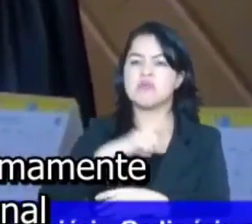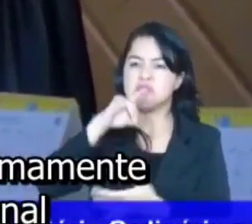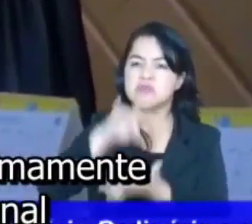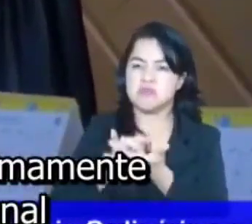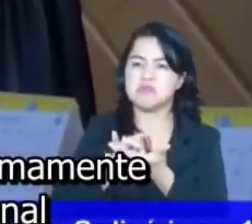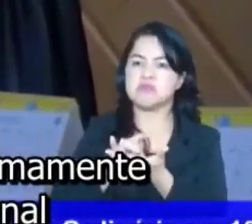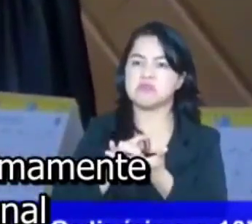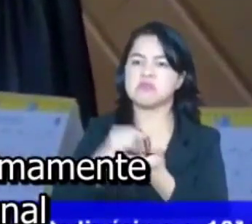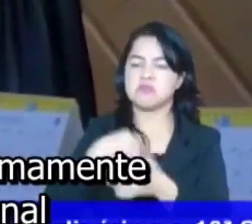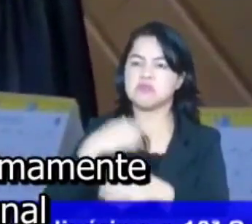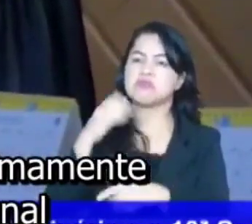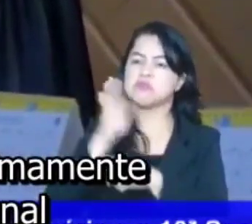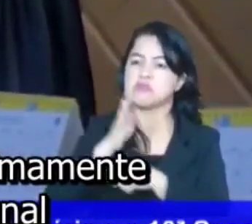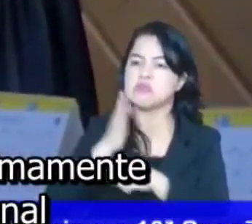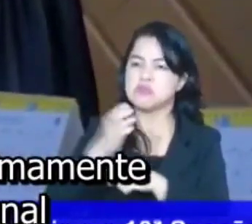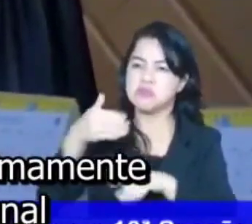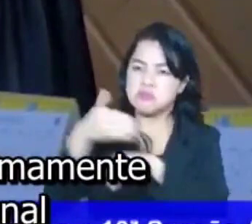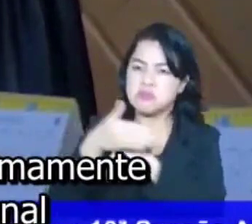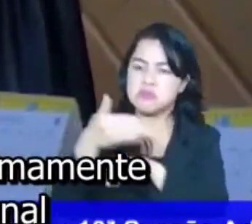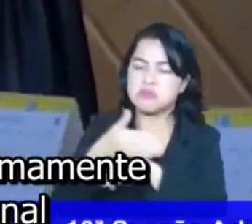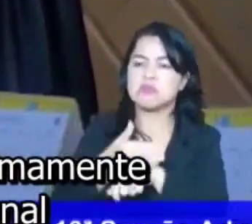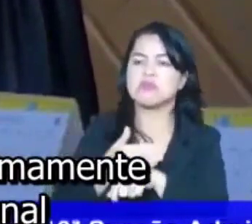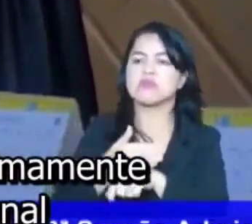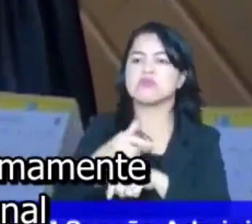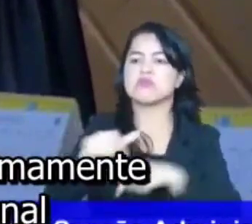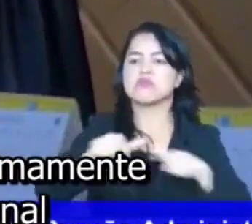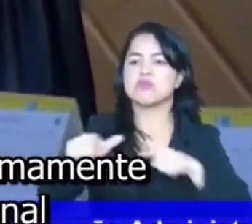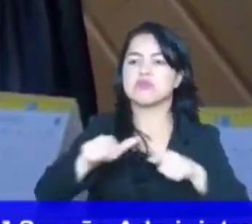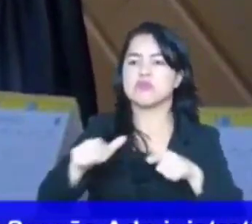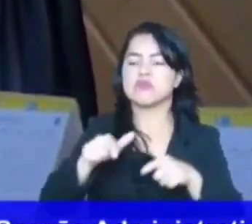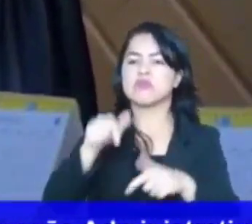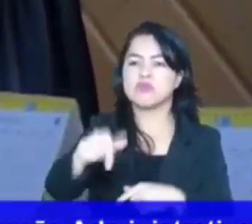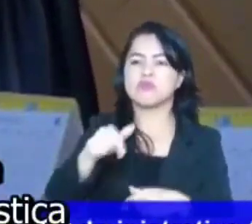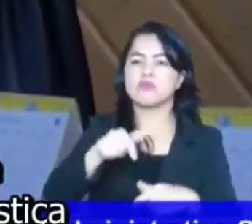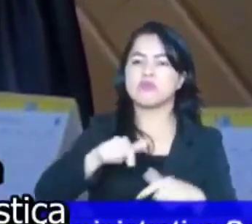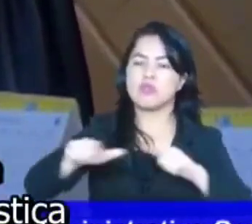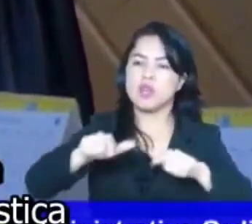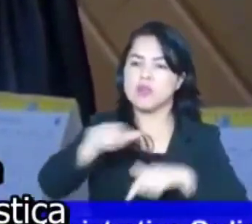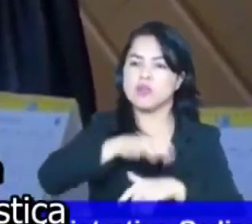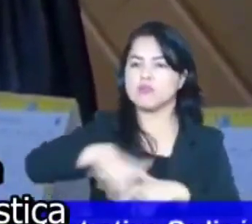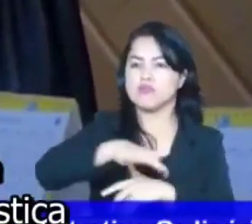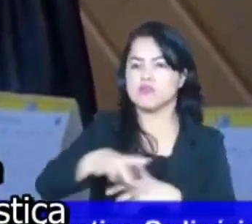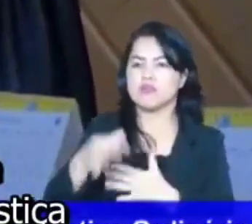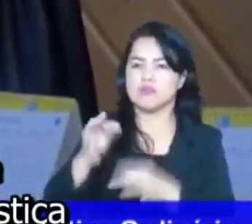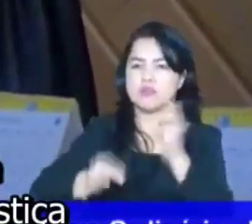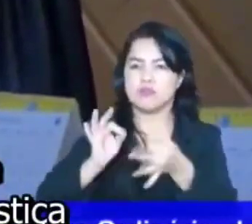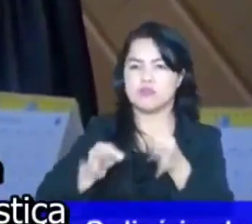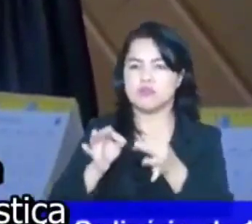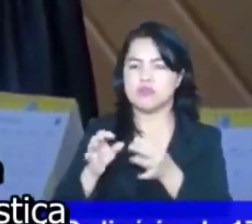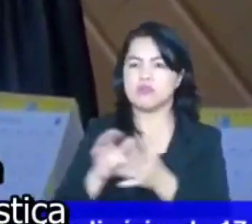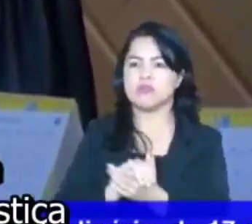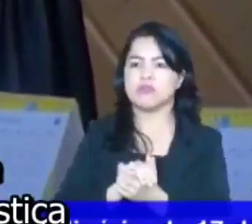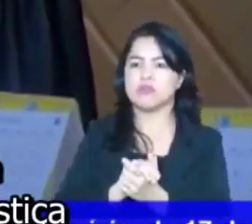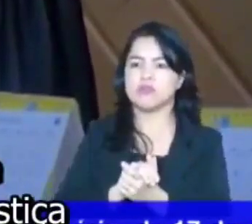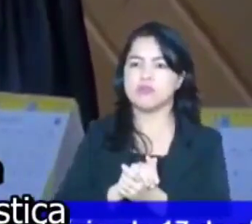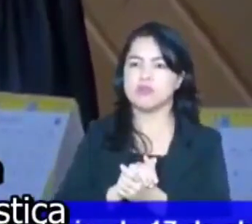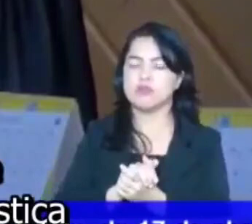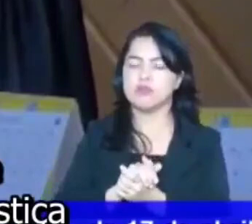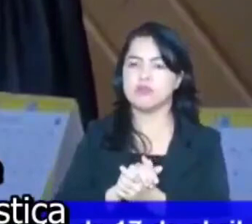legitimamente investida na jurisdição de juíza membro deste tribunal, em processo escrutínio